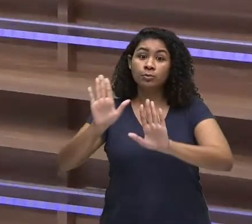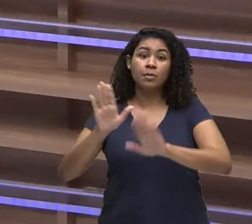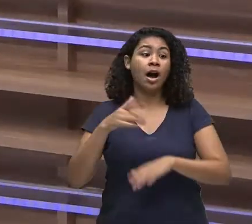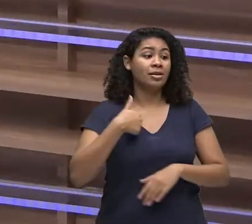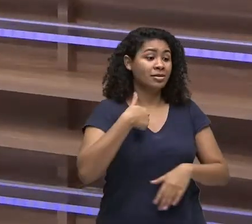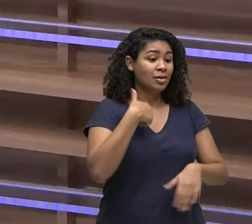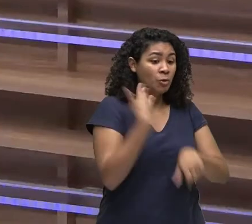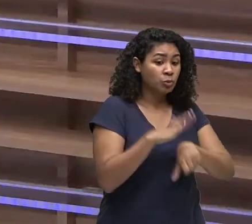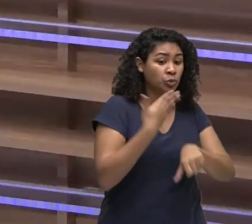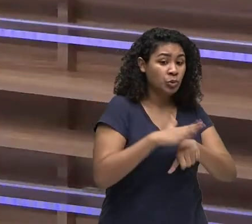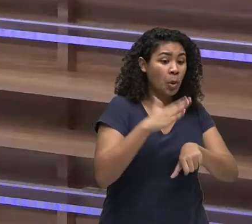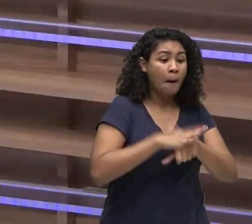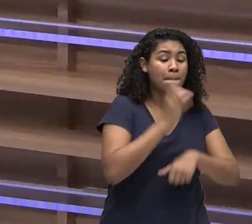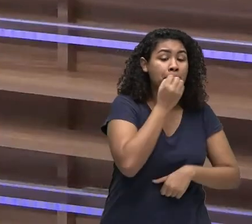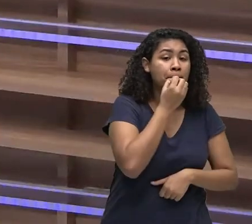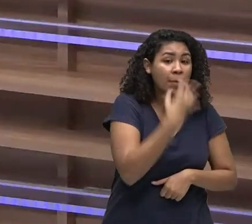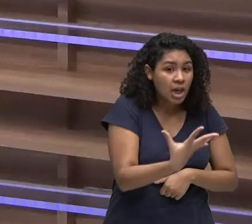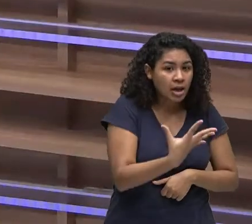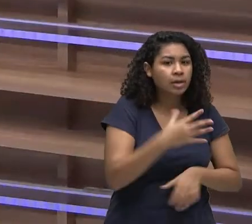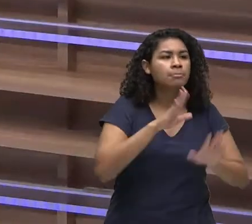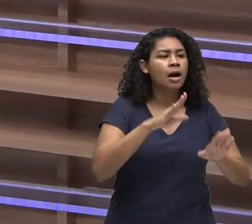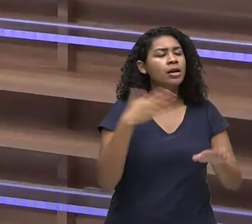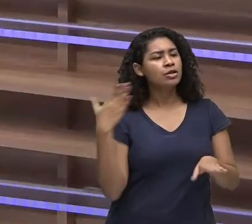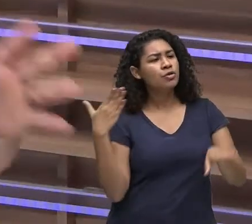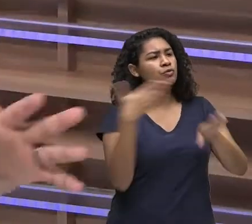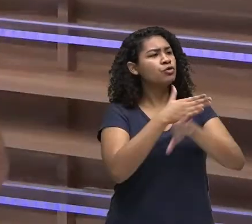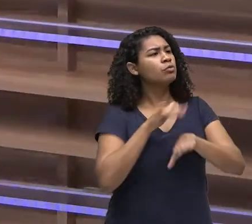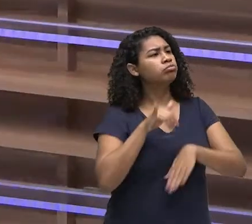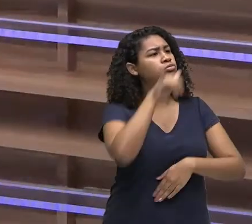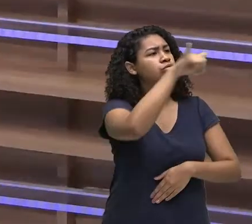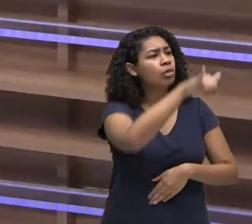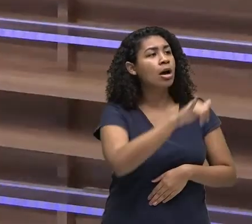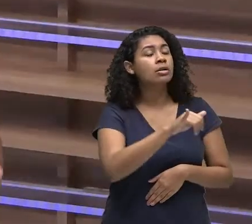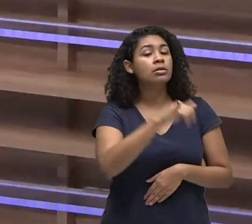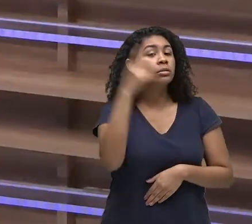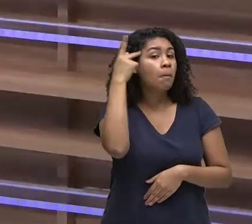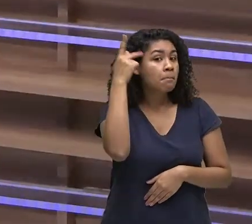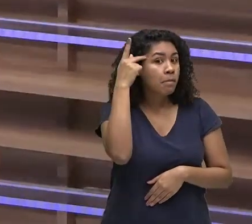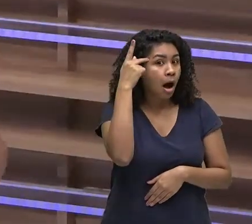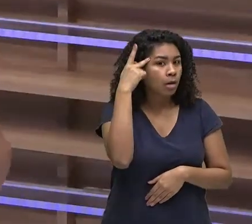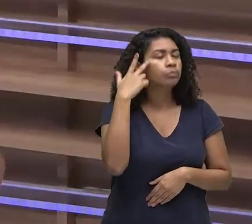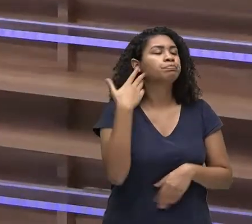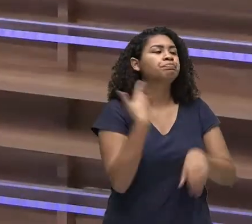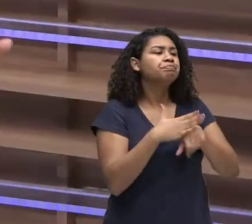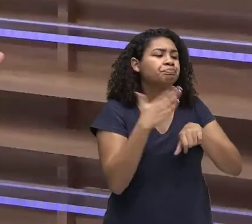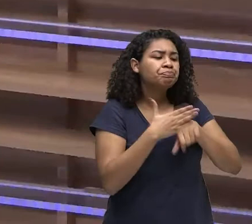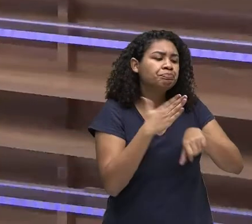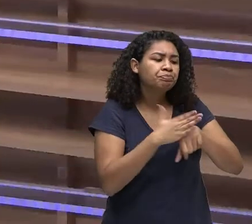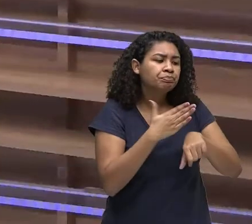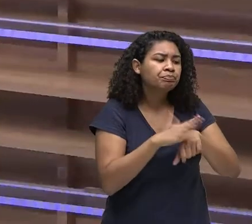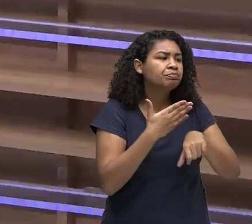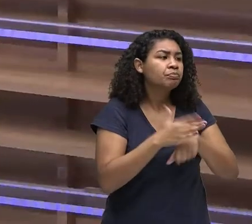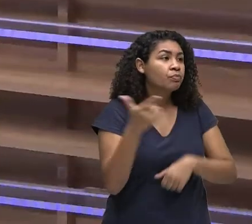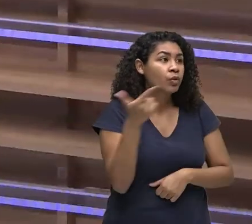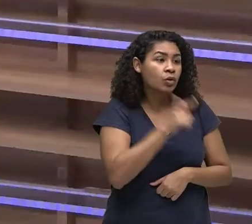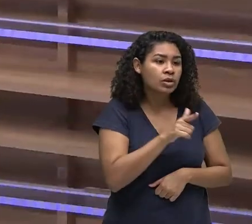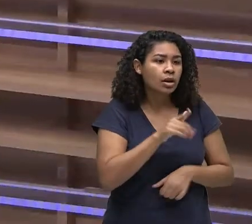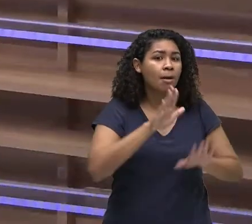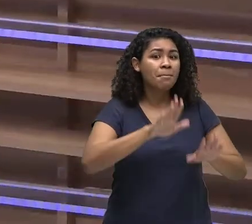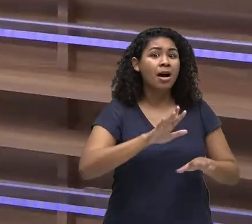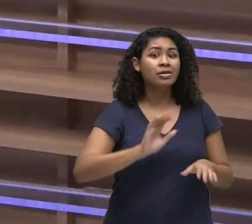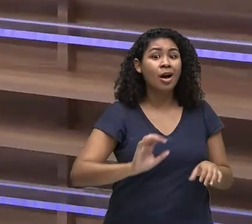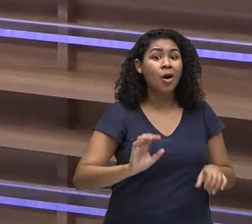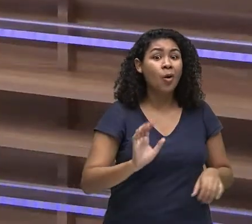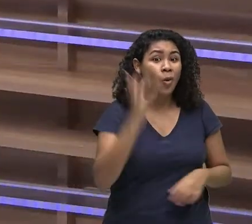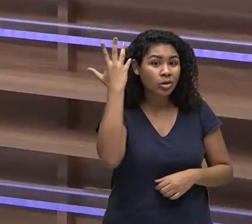consegui uma contratação com um clube, eu estou treinando em São Paulo, mas porventura eu machuquei o meu joelho e eu não vou conseguir dar seguimento a essa